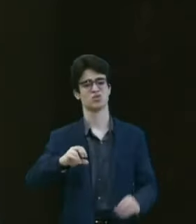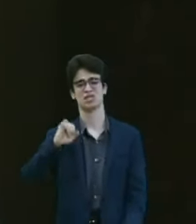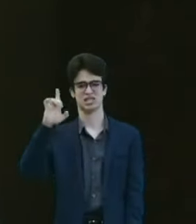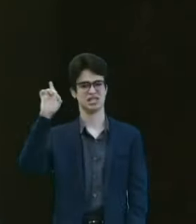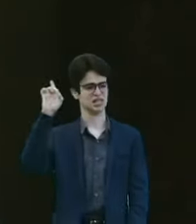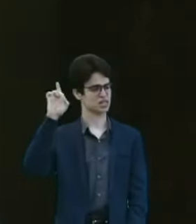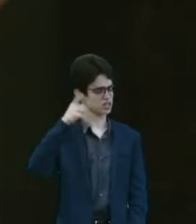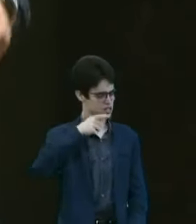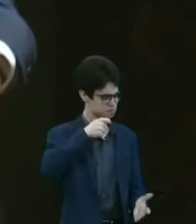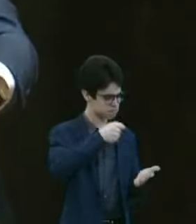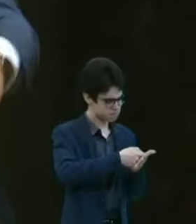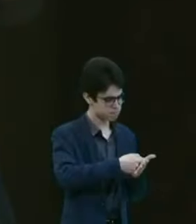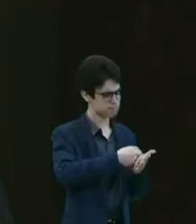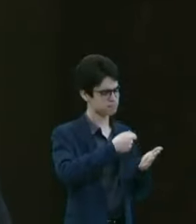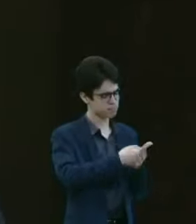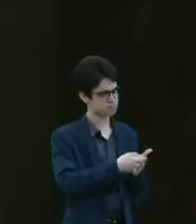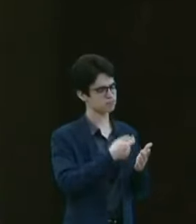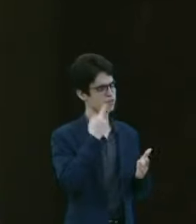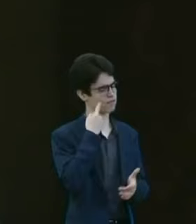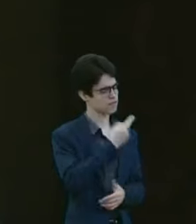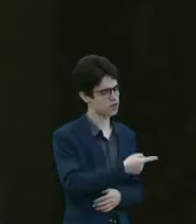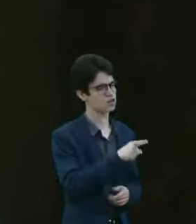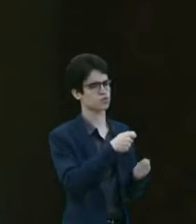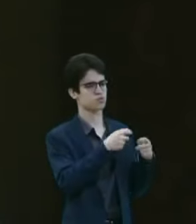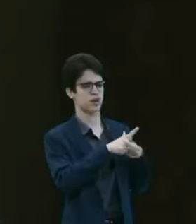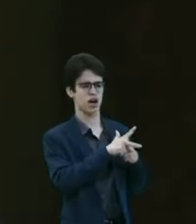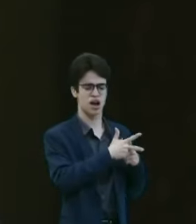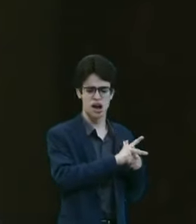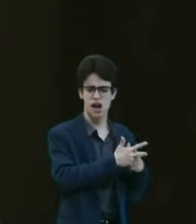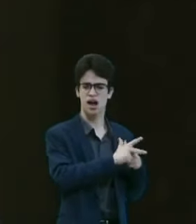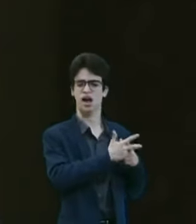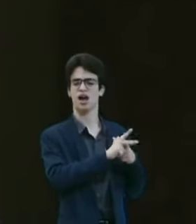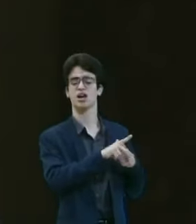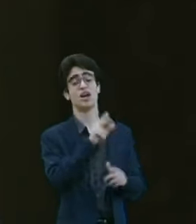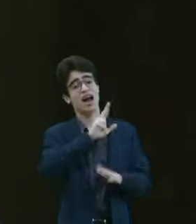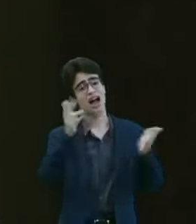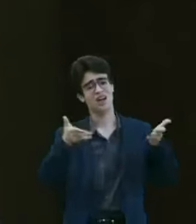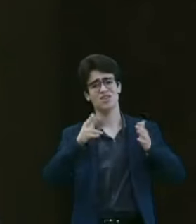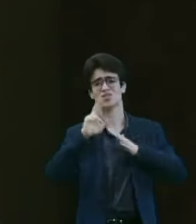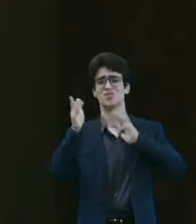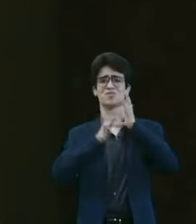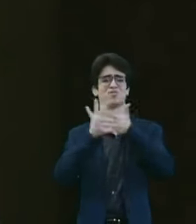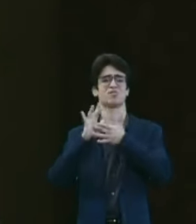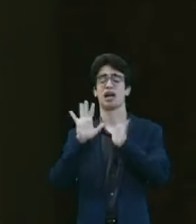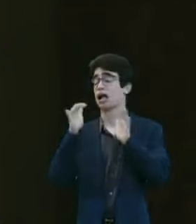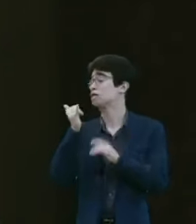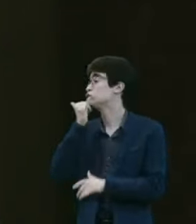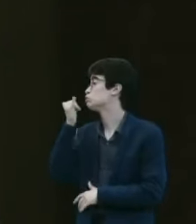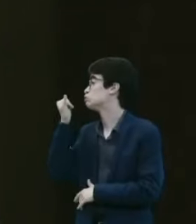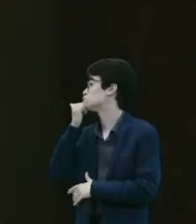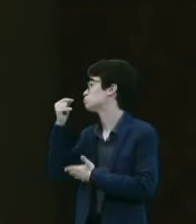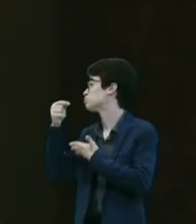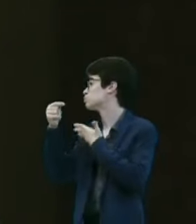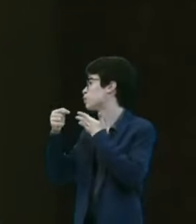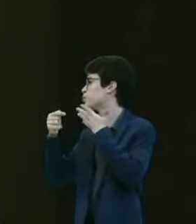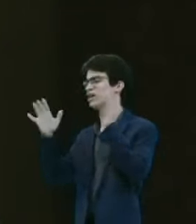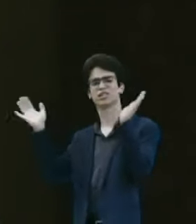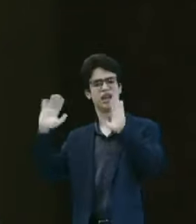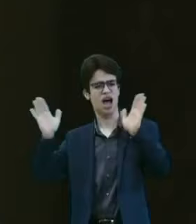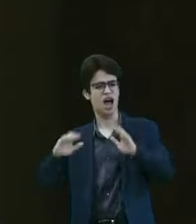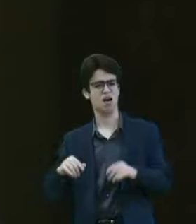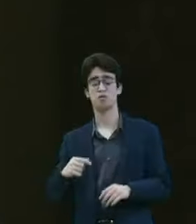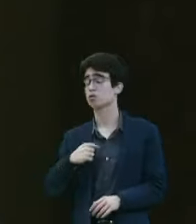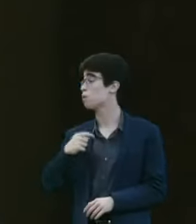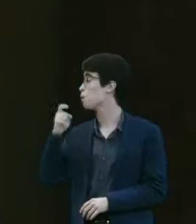no teu coração e está te incomodando, que existe algo para ser consertado em nome de Jesus, não tente se justificar para Deus. Não